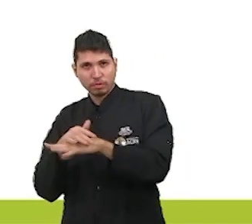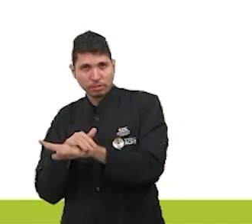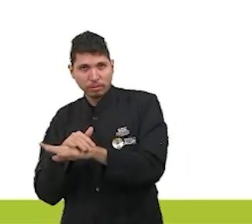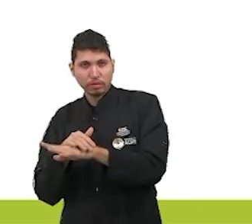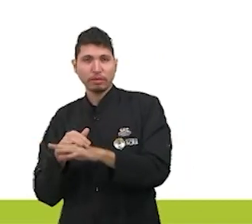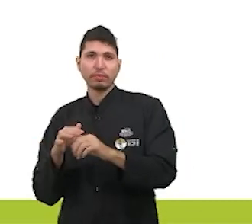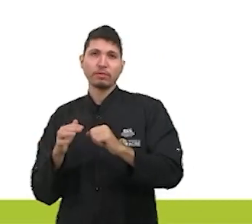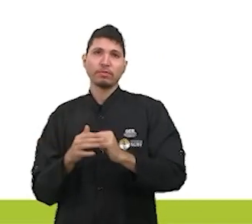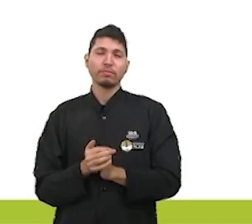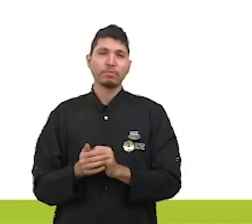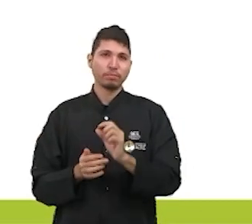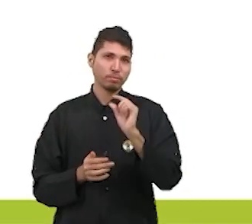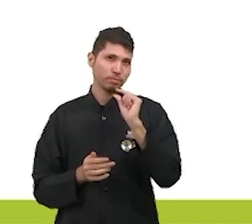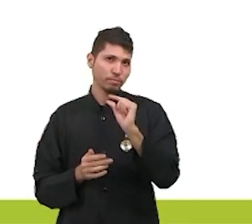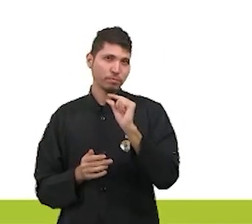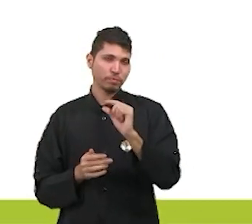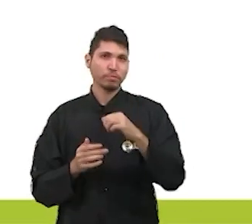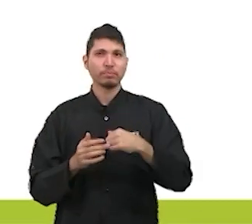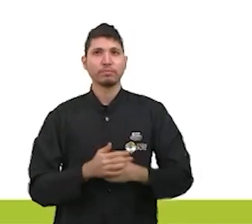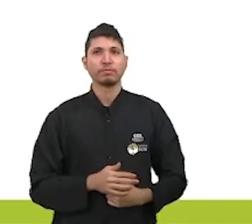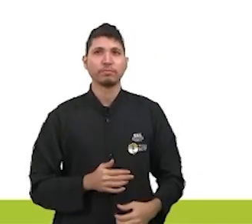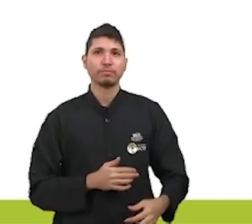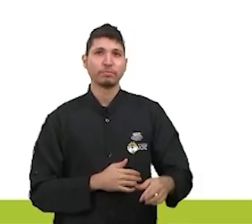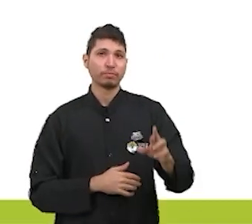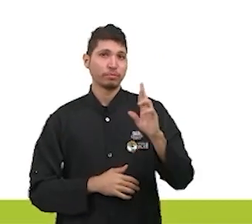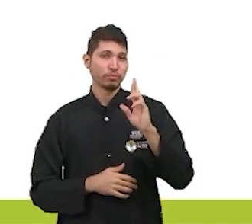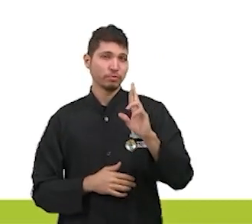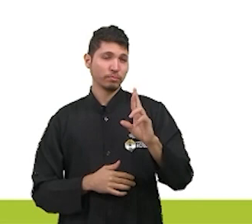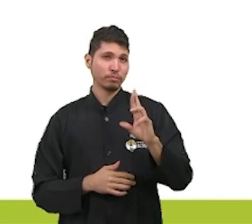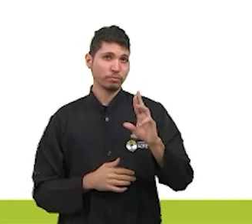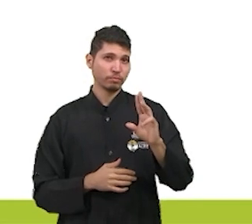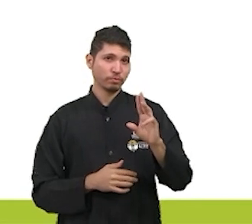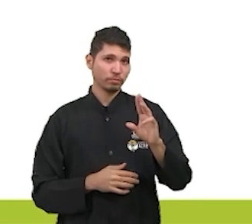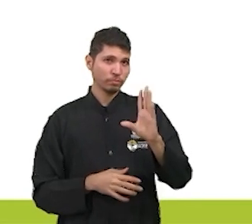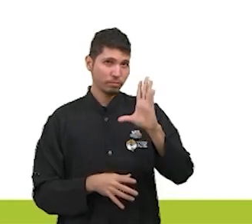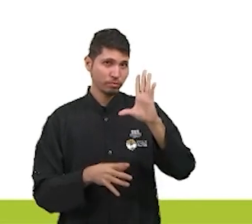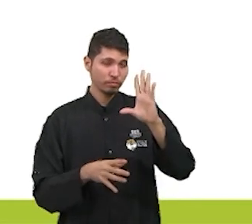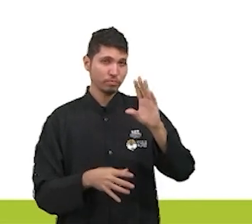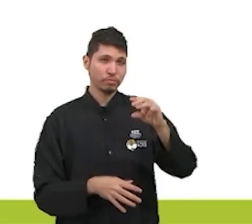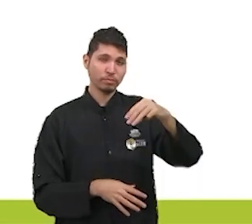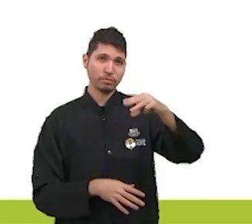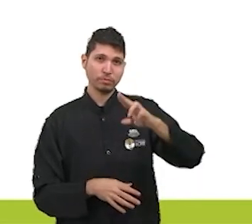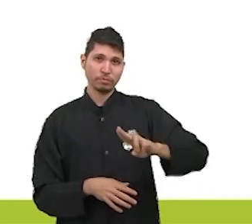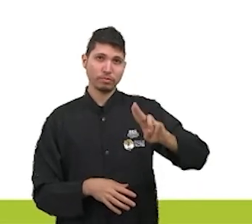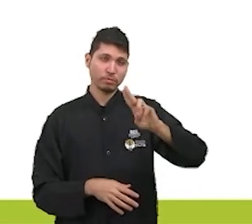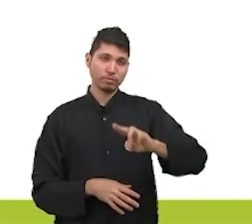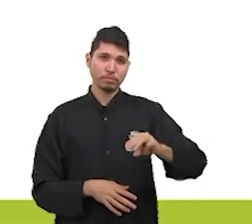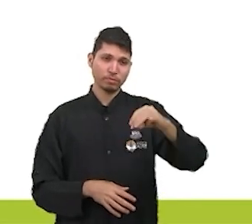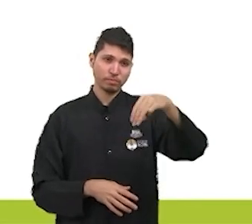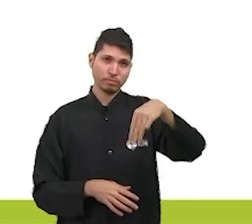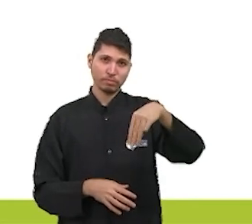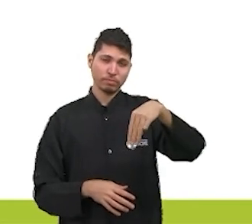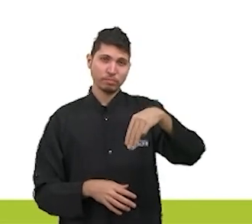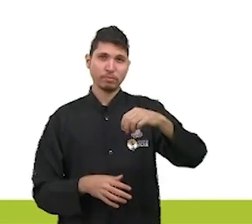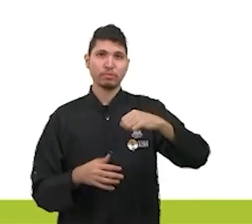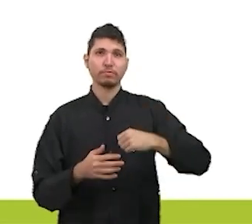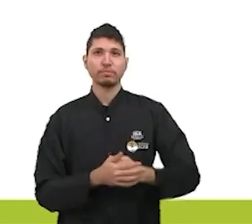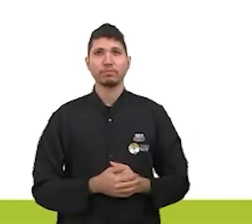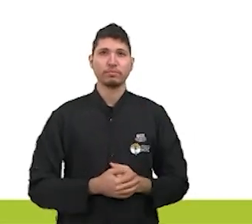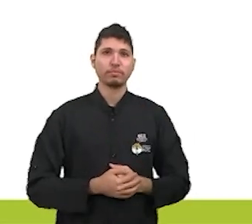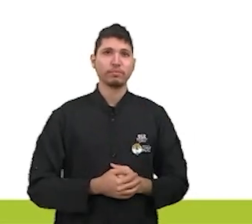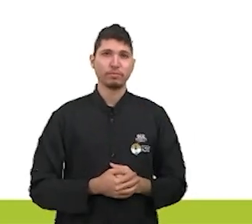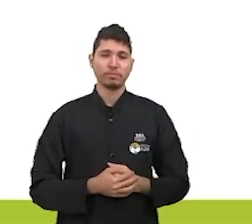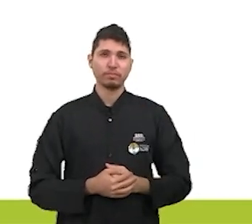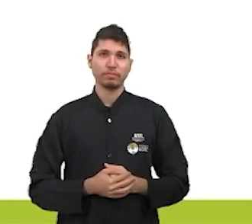objetivo, o raio em metros da superfície deverá ser. Gente, vamos